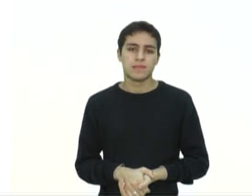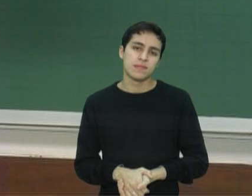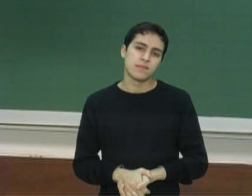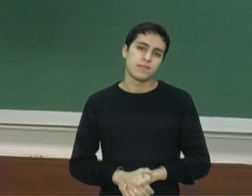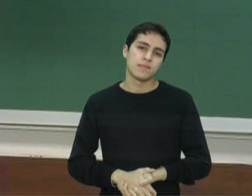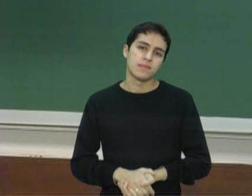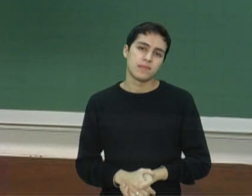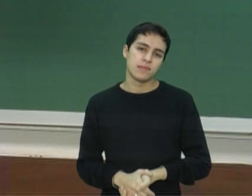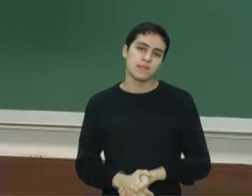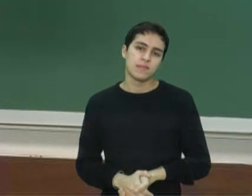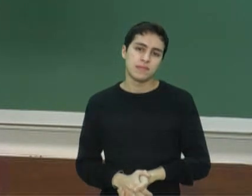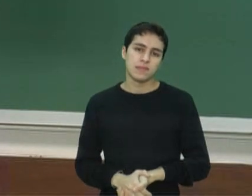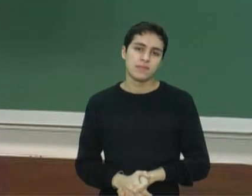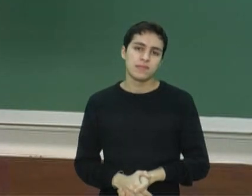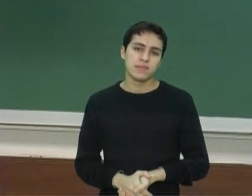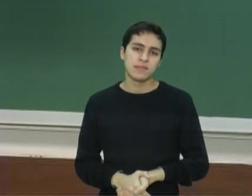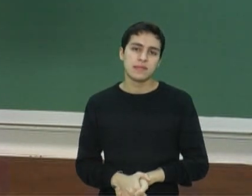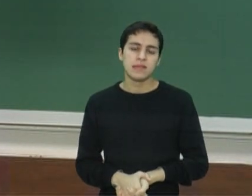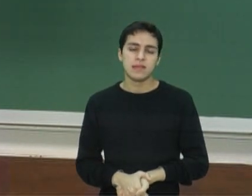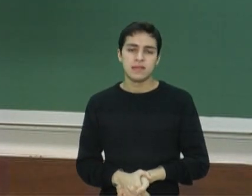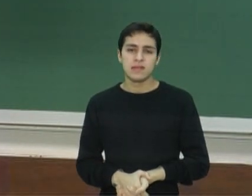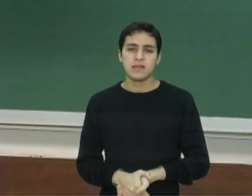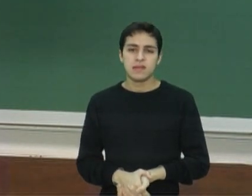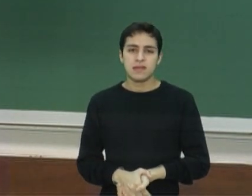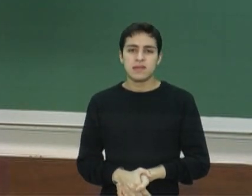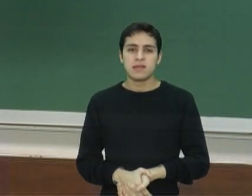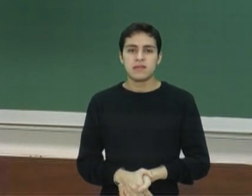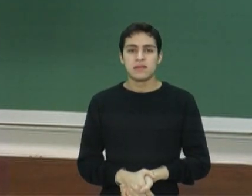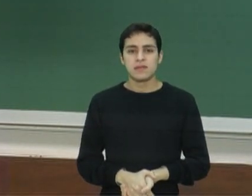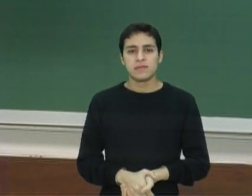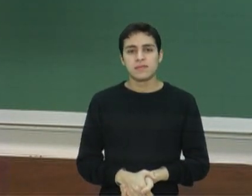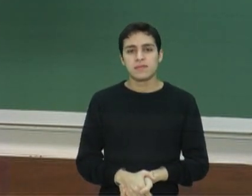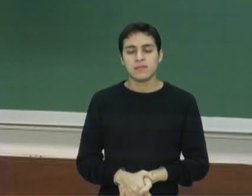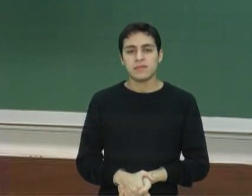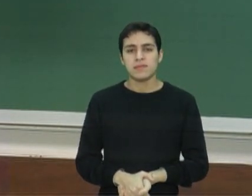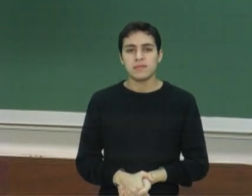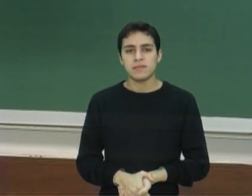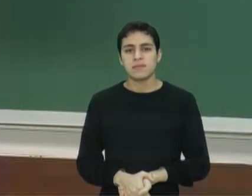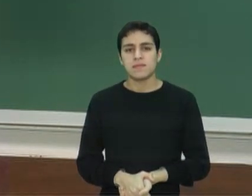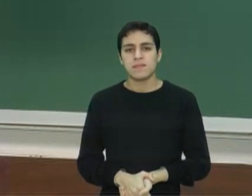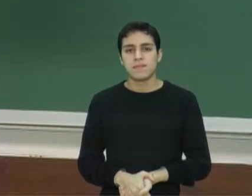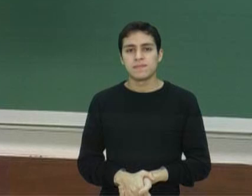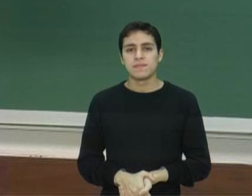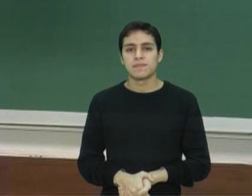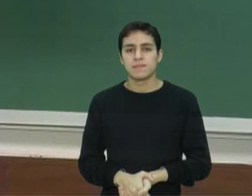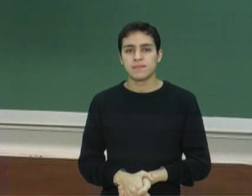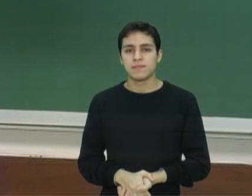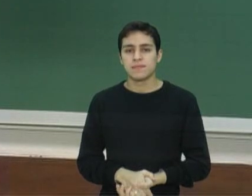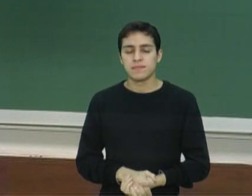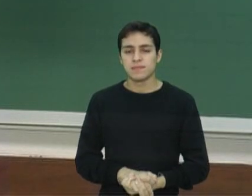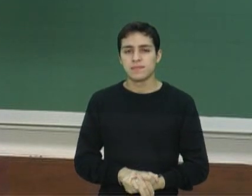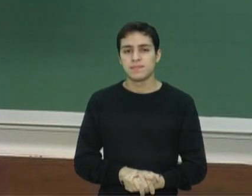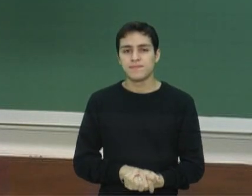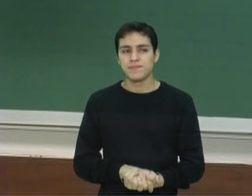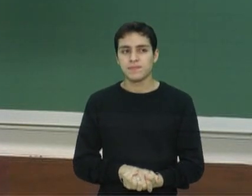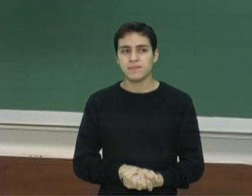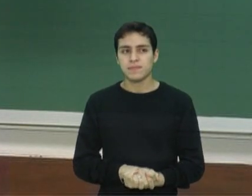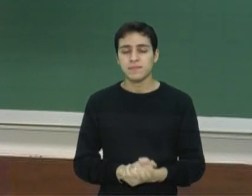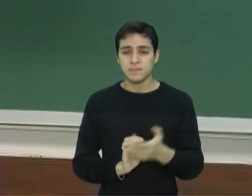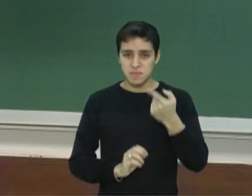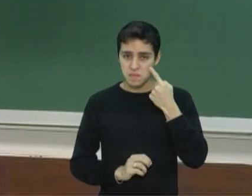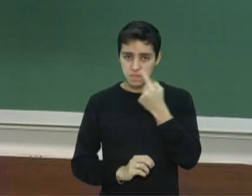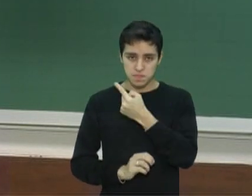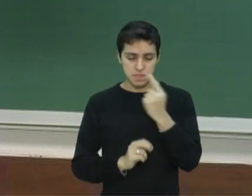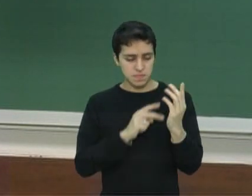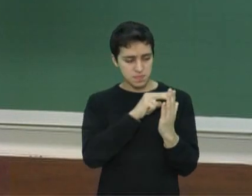aqui dois enunciados. Nós vamos ler e você vai encontrar aqui, no enunciado 1, existem